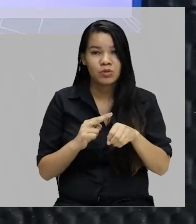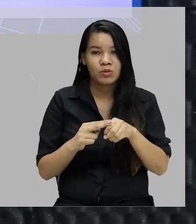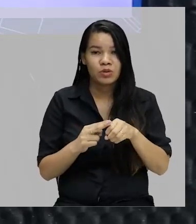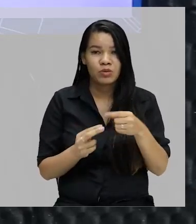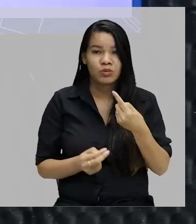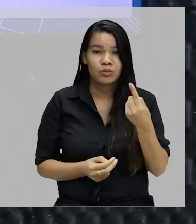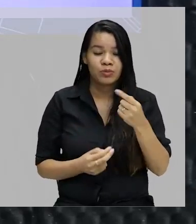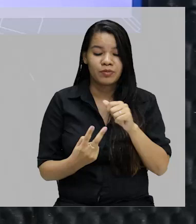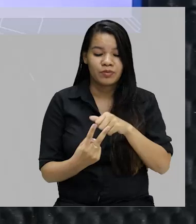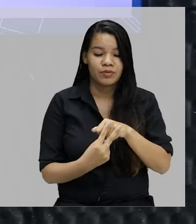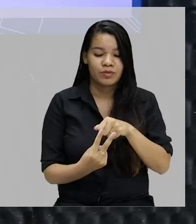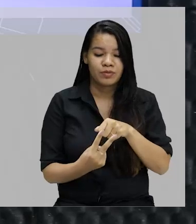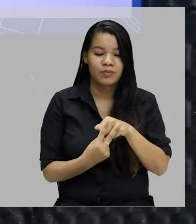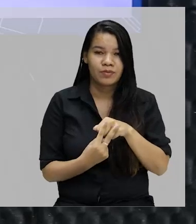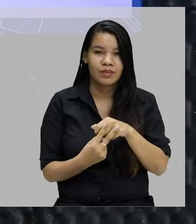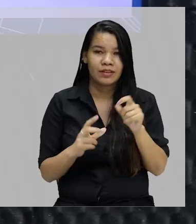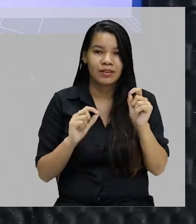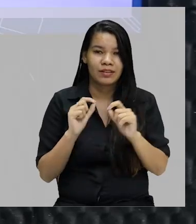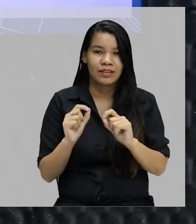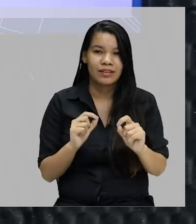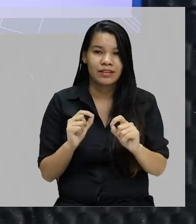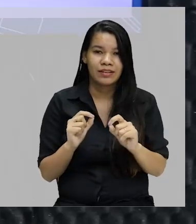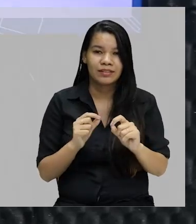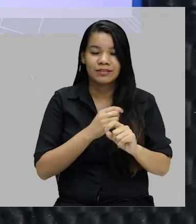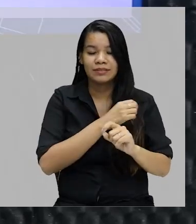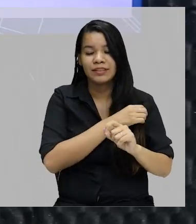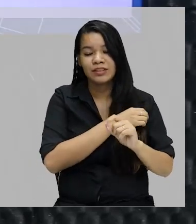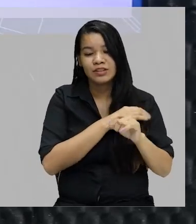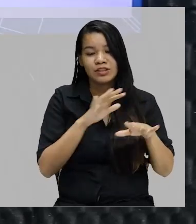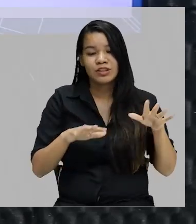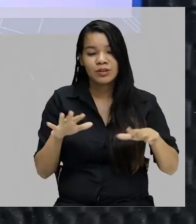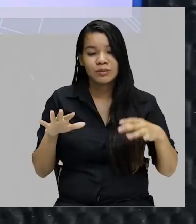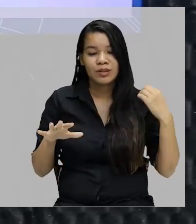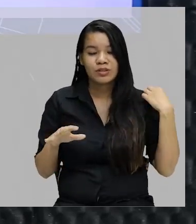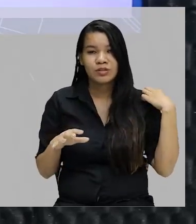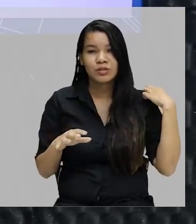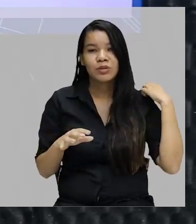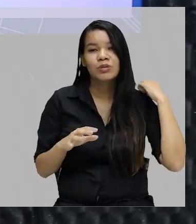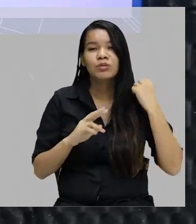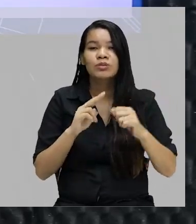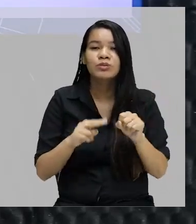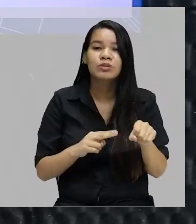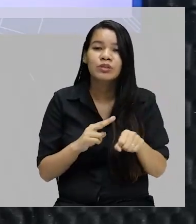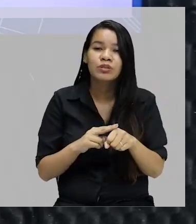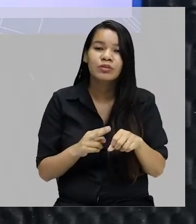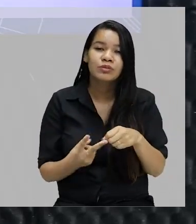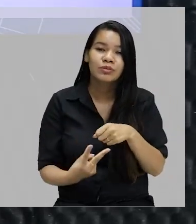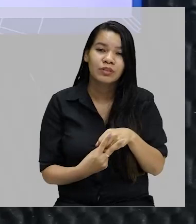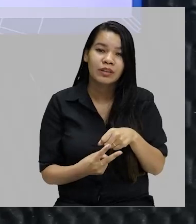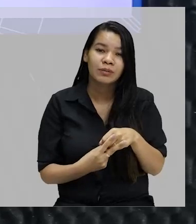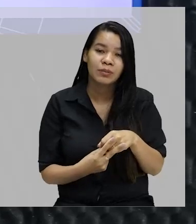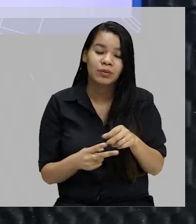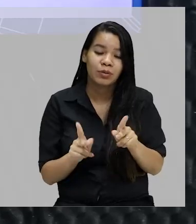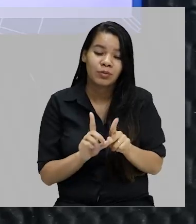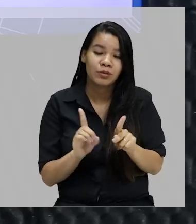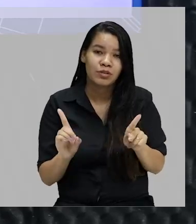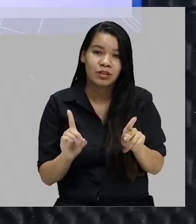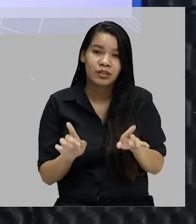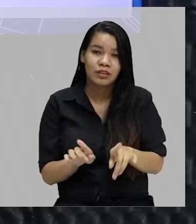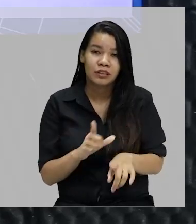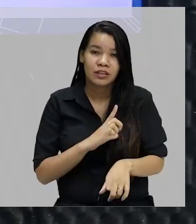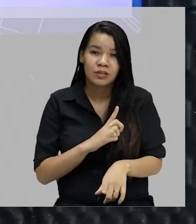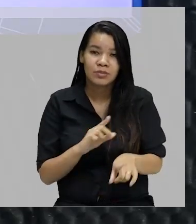no caso um verbo, né? Tem geralmente como núcleo um verbo, no caso do predicado. Temos também